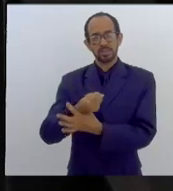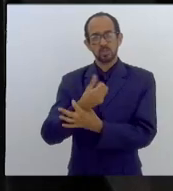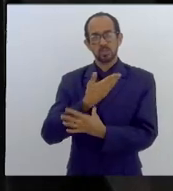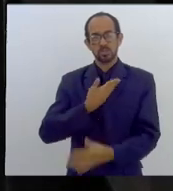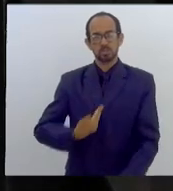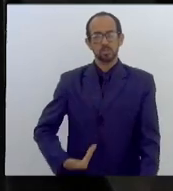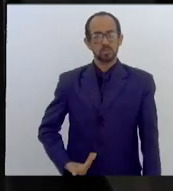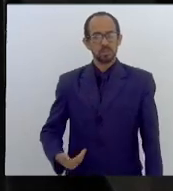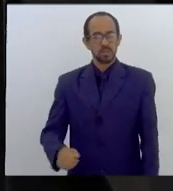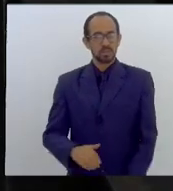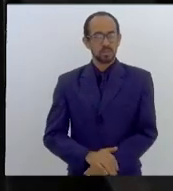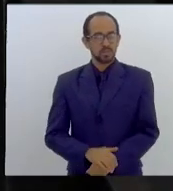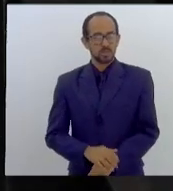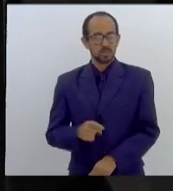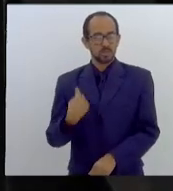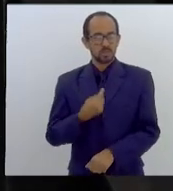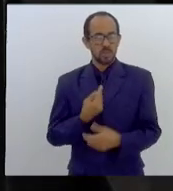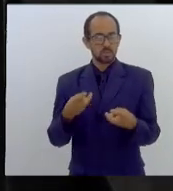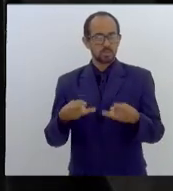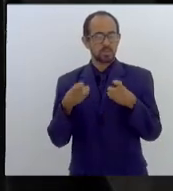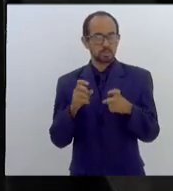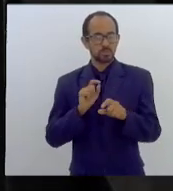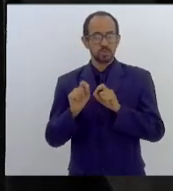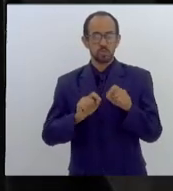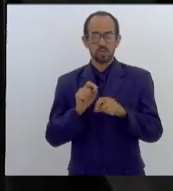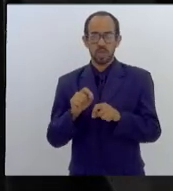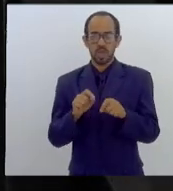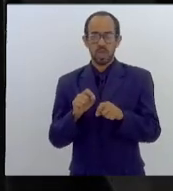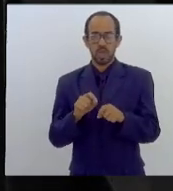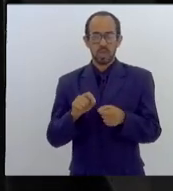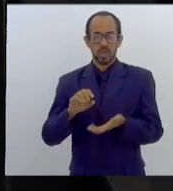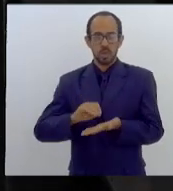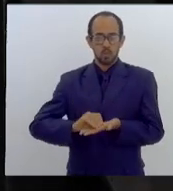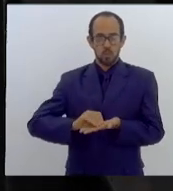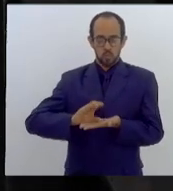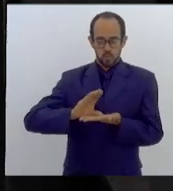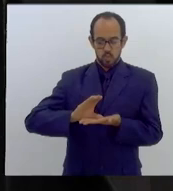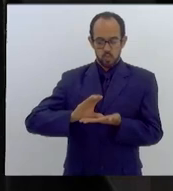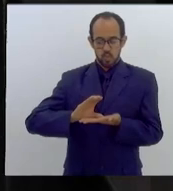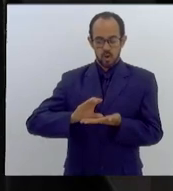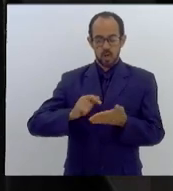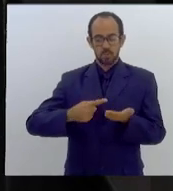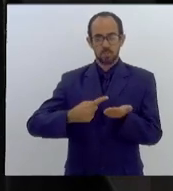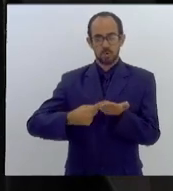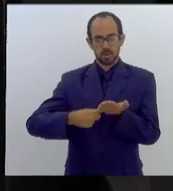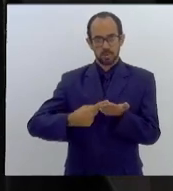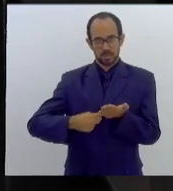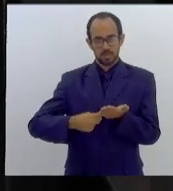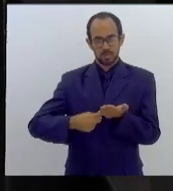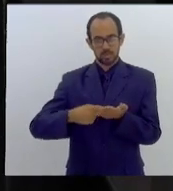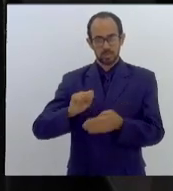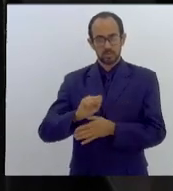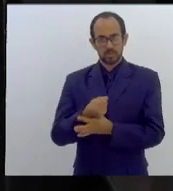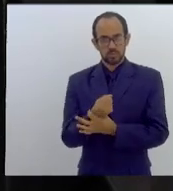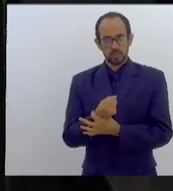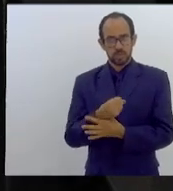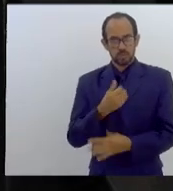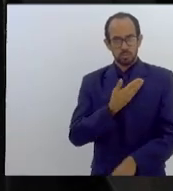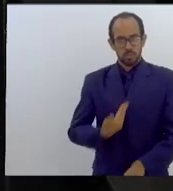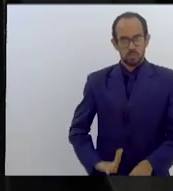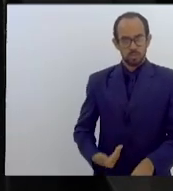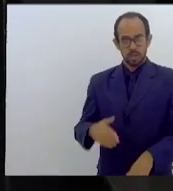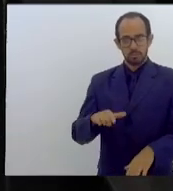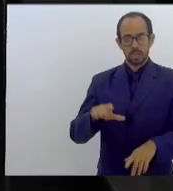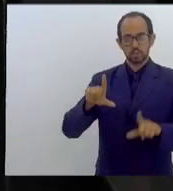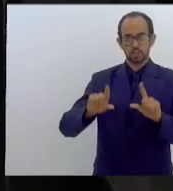segurança pública. Agora, o que a gente percebeu, Lucinha, é que aumentou a programação orçamentária na segurança pública, mas dentro da segurança pública, reduziu